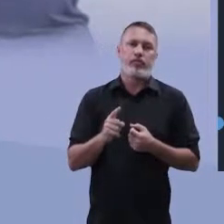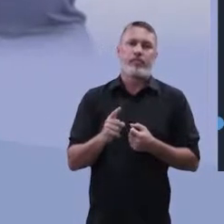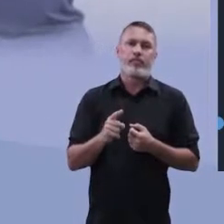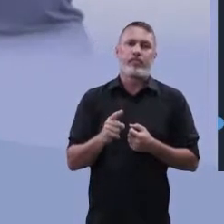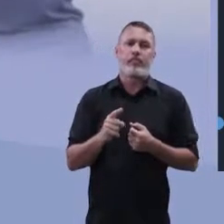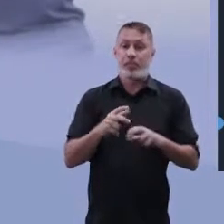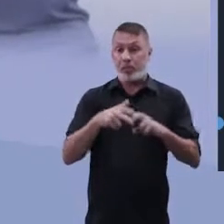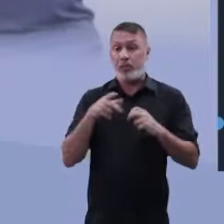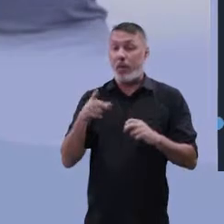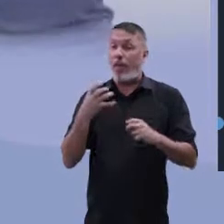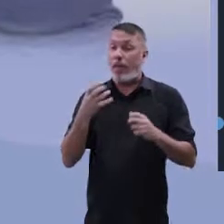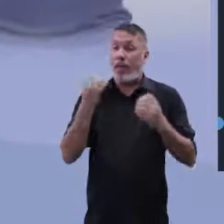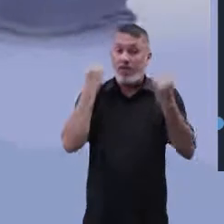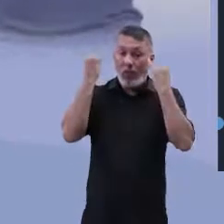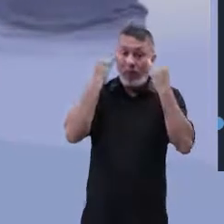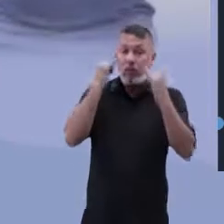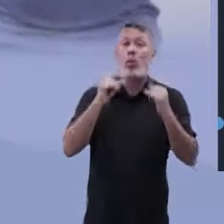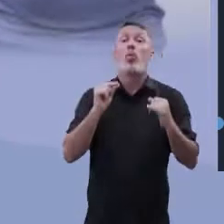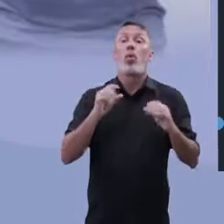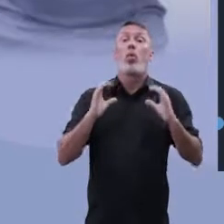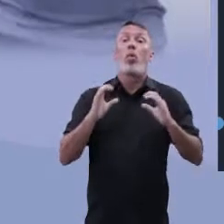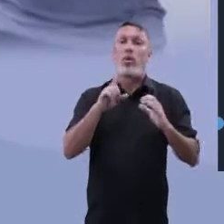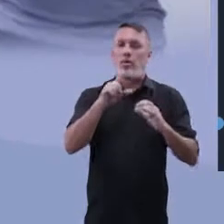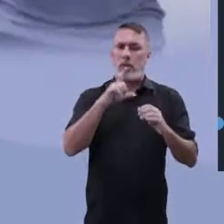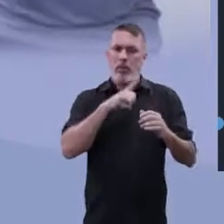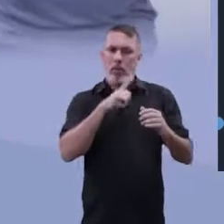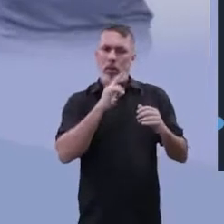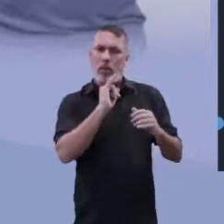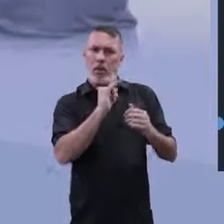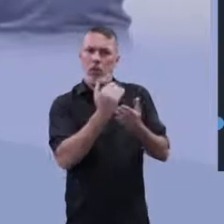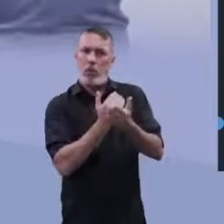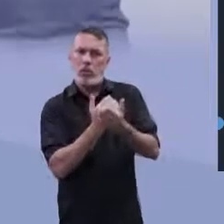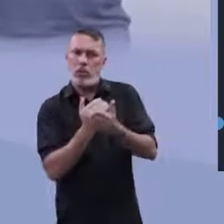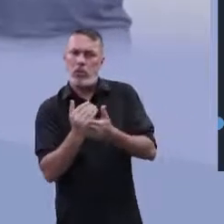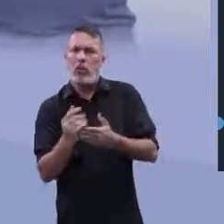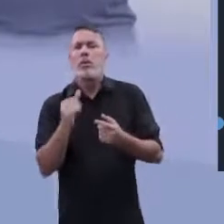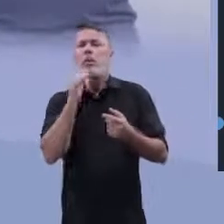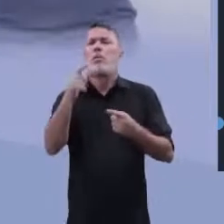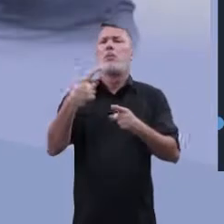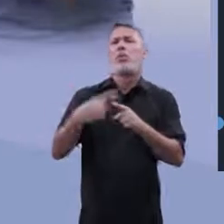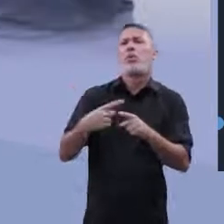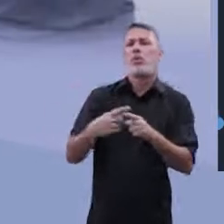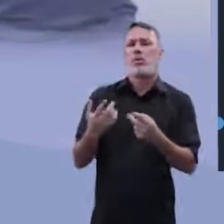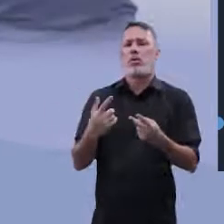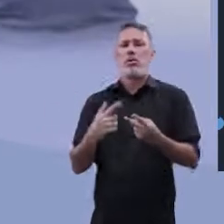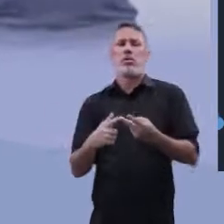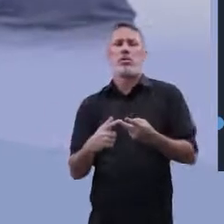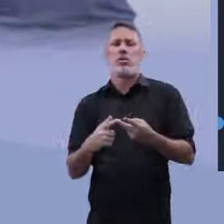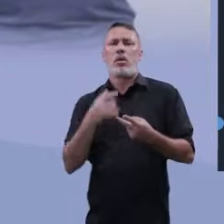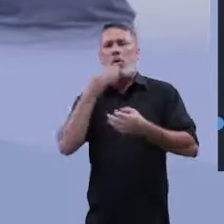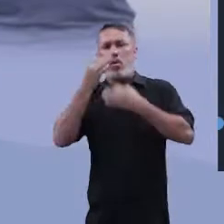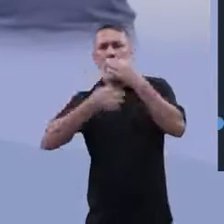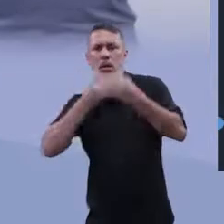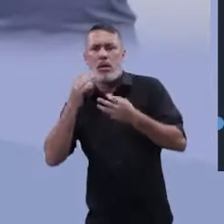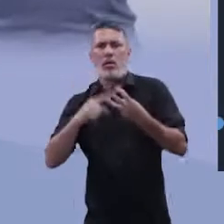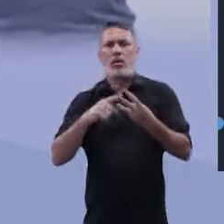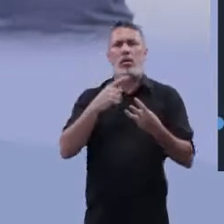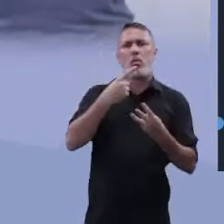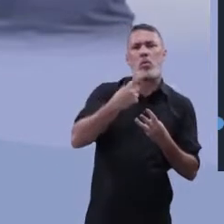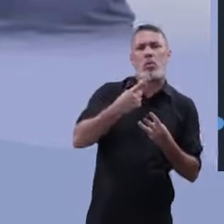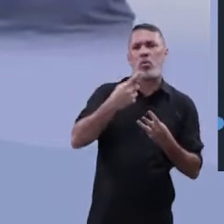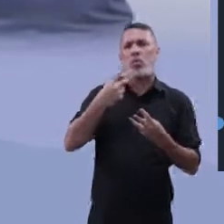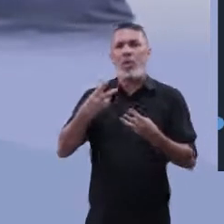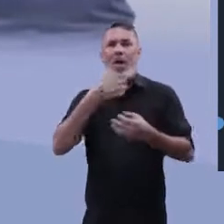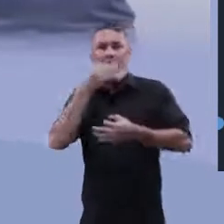isso. Ele quer que as informações que você apresentou na introdução ali, porque, né, argumento